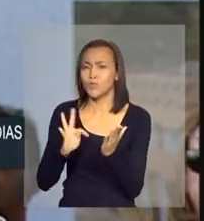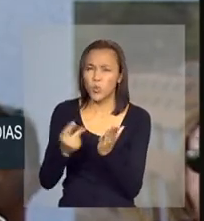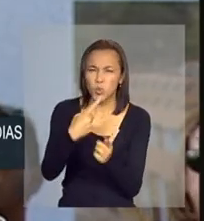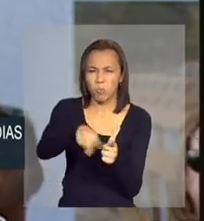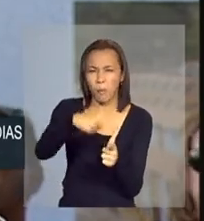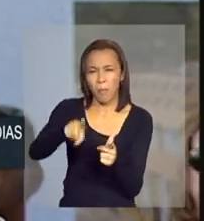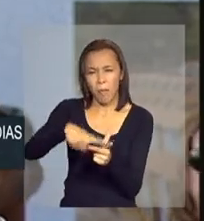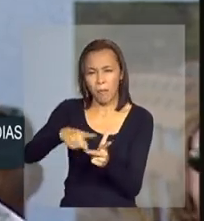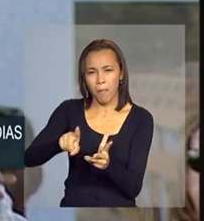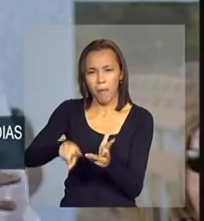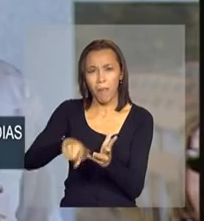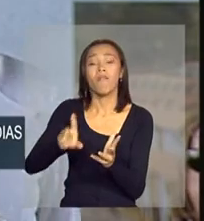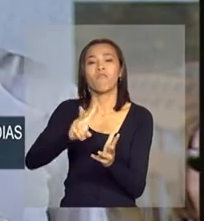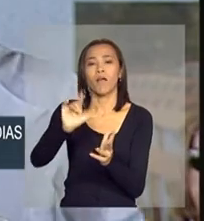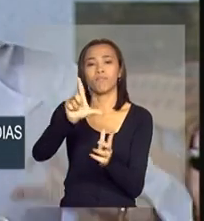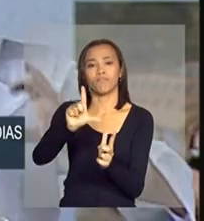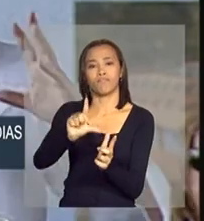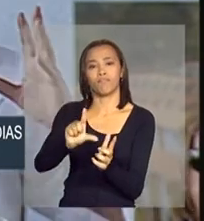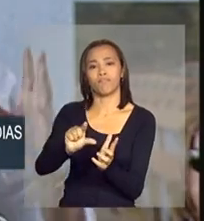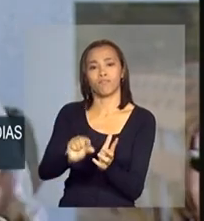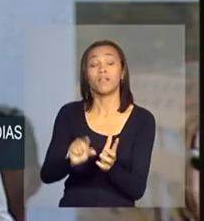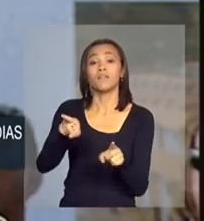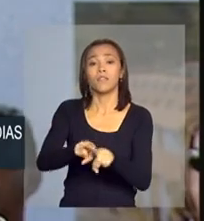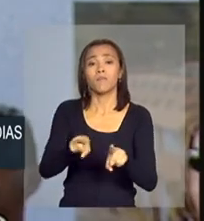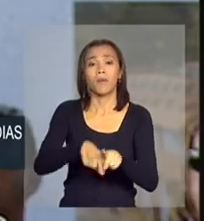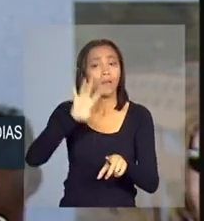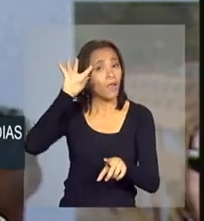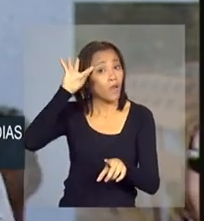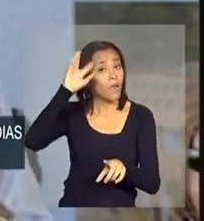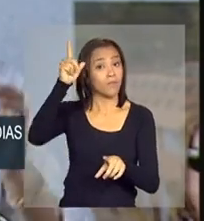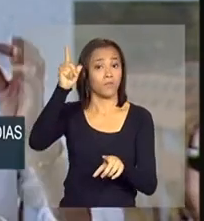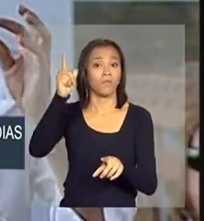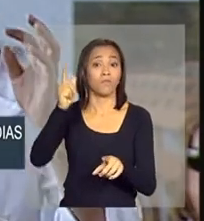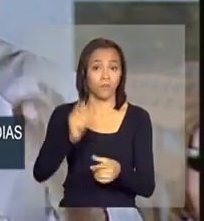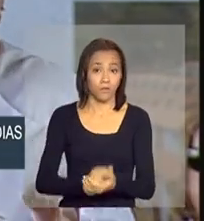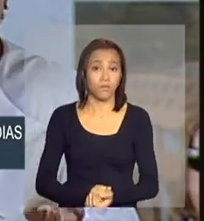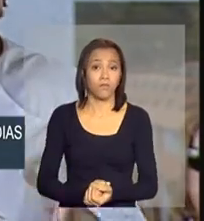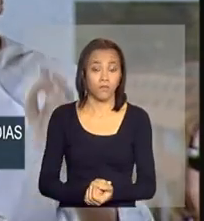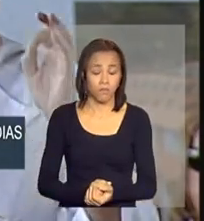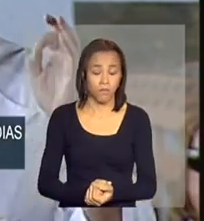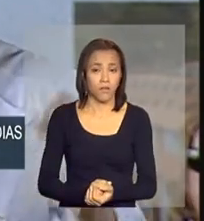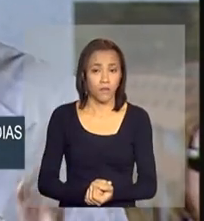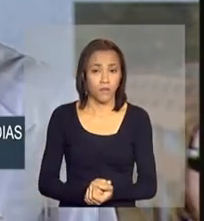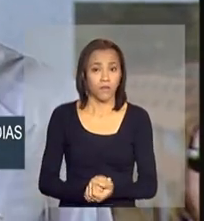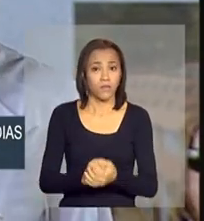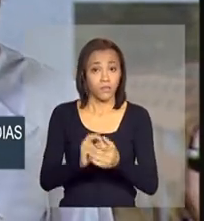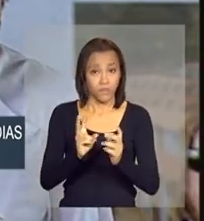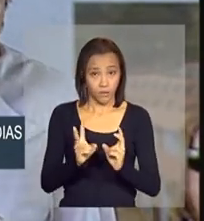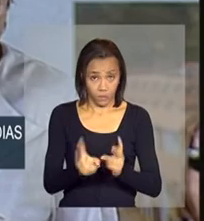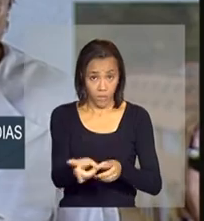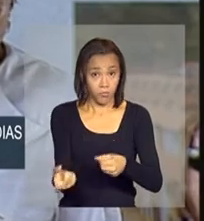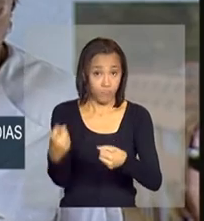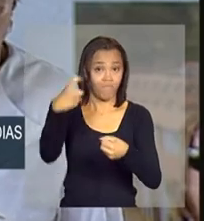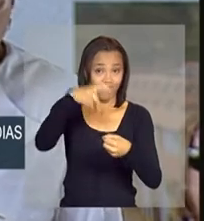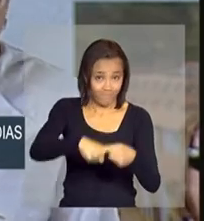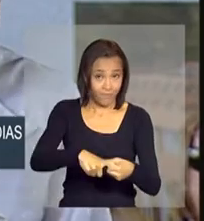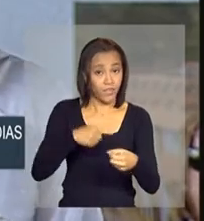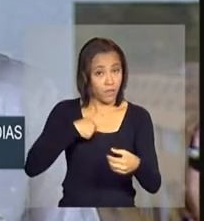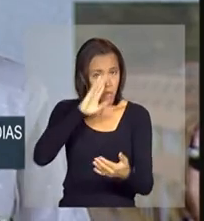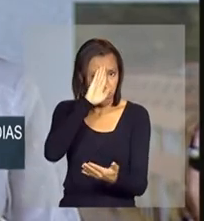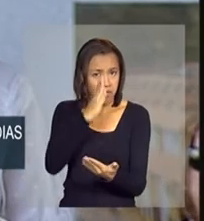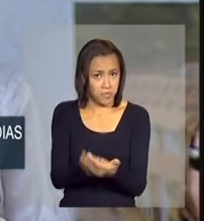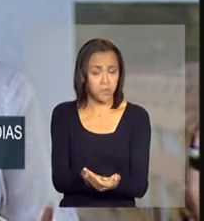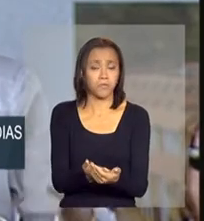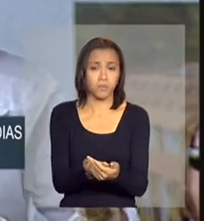problemas existentes e resolver é uma parceria que eu acredito